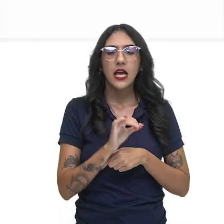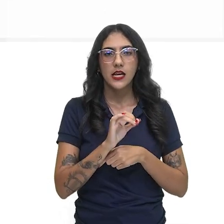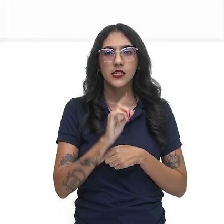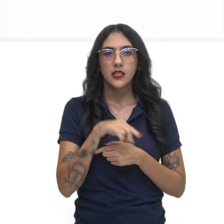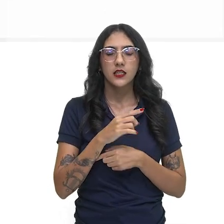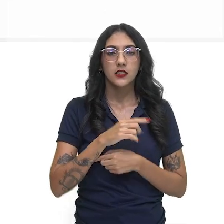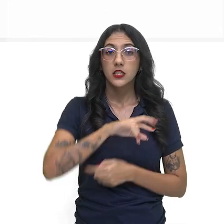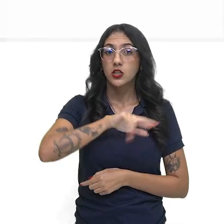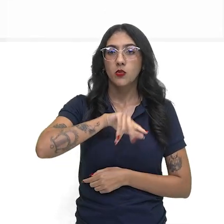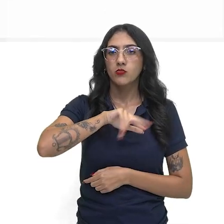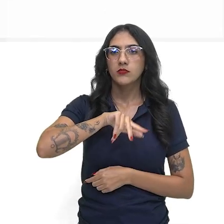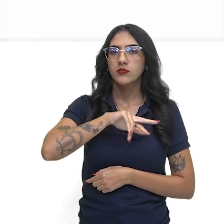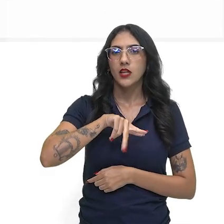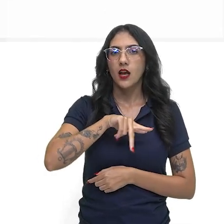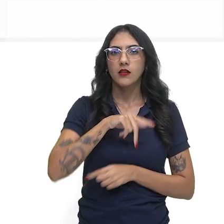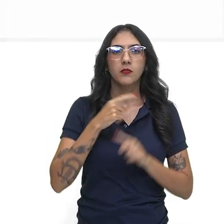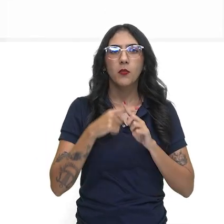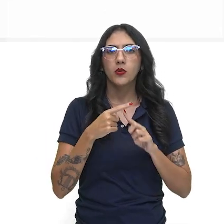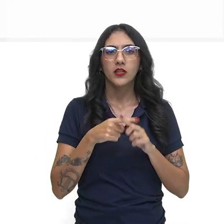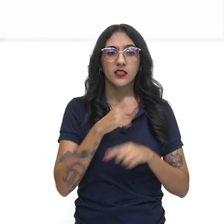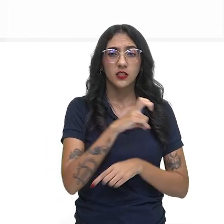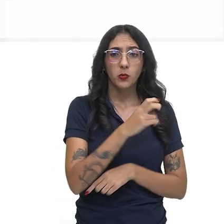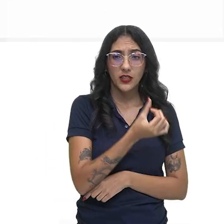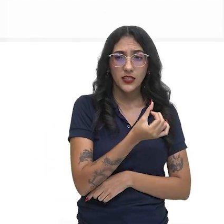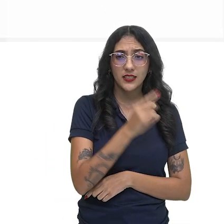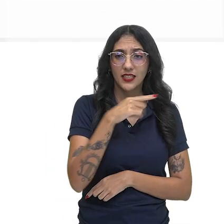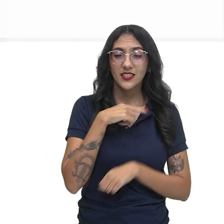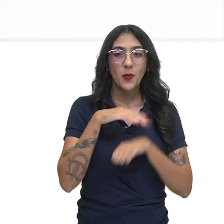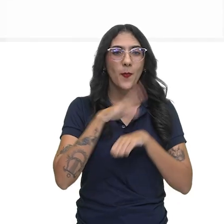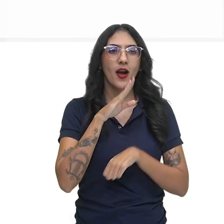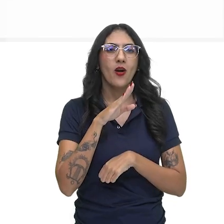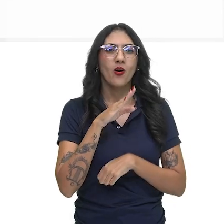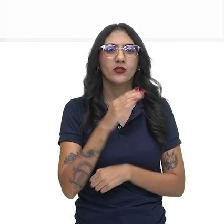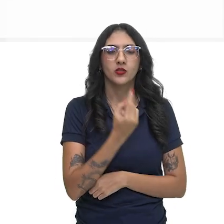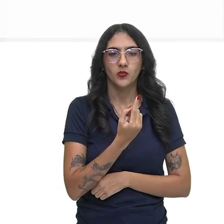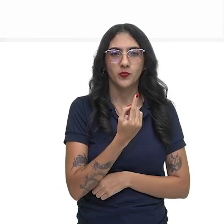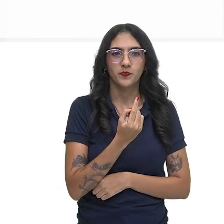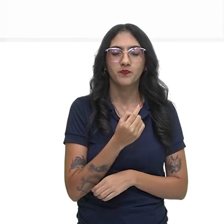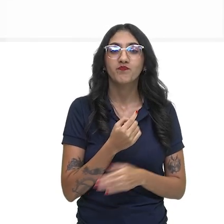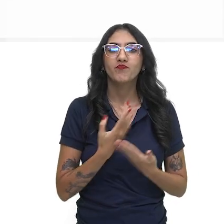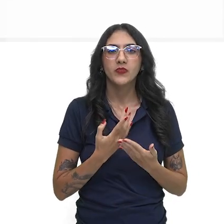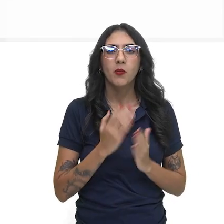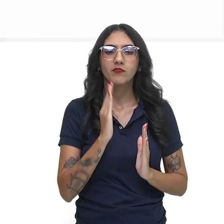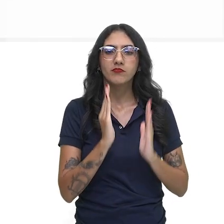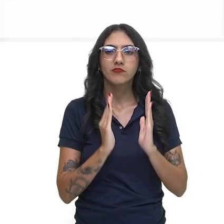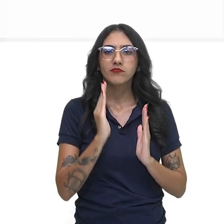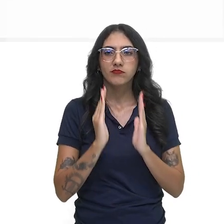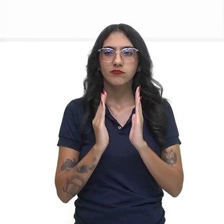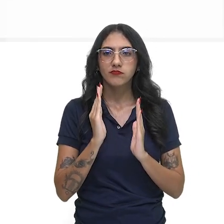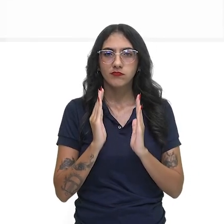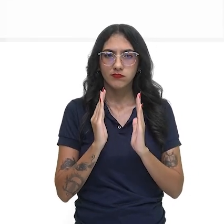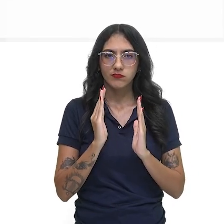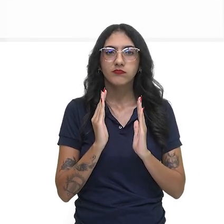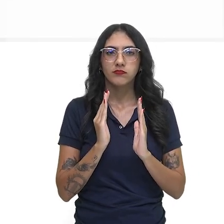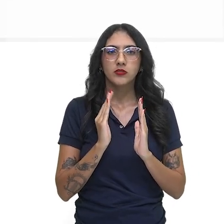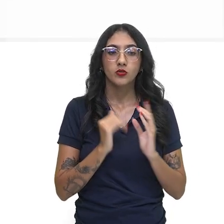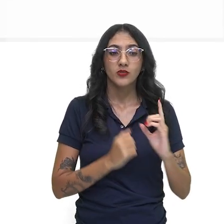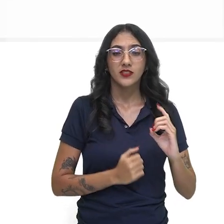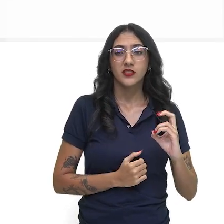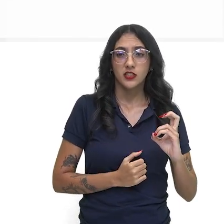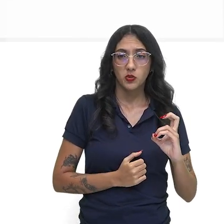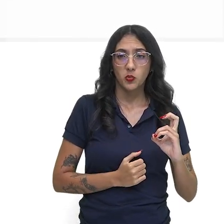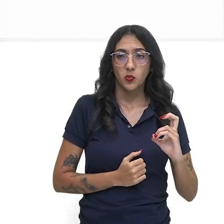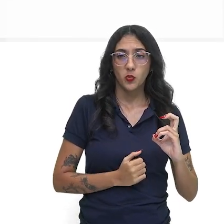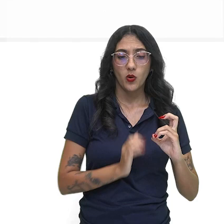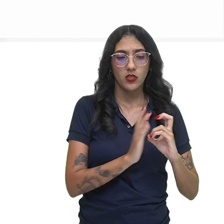em notação científica porque 56 é maior do que 1. Então, a vírgula tem que ficar entre o 5 e o 6. Tem que andar